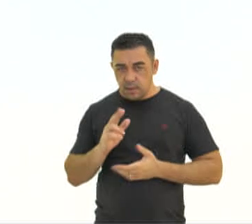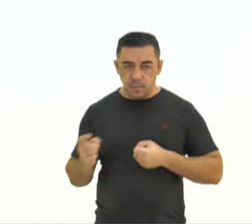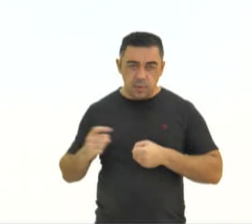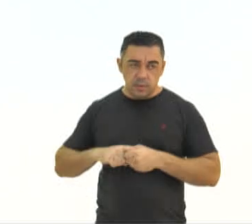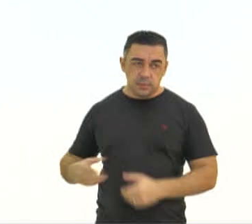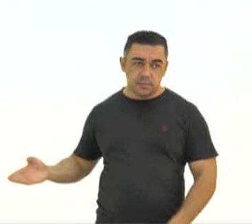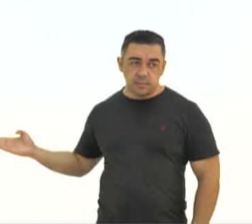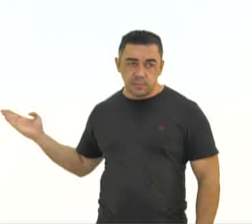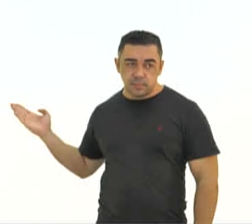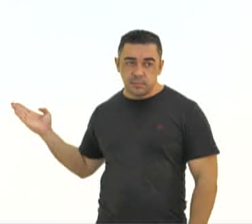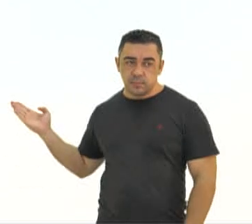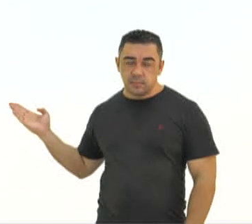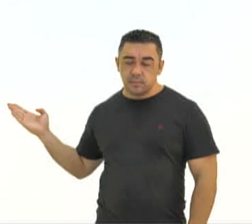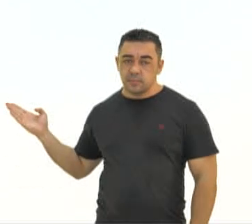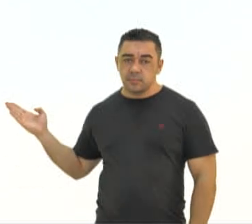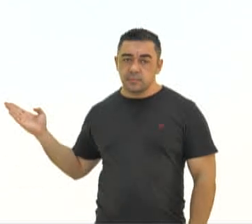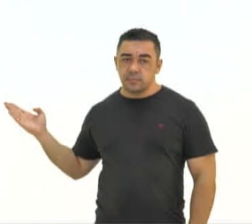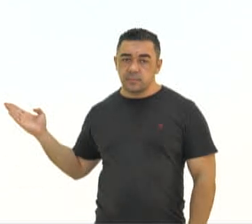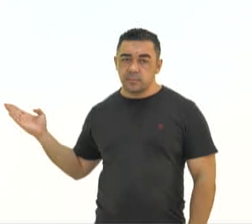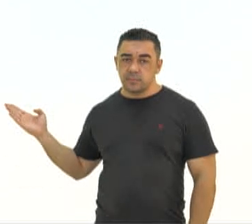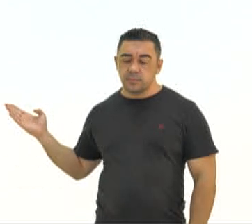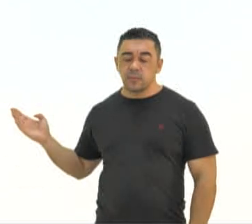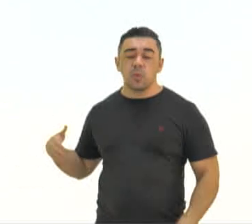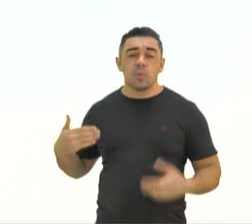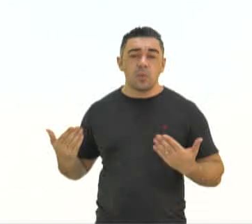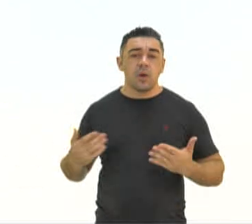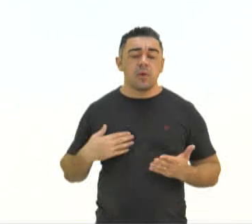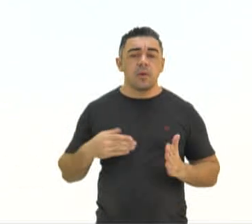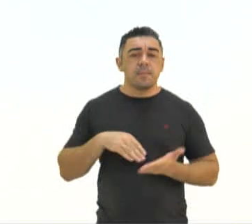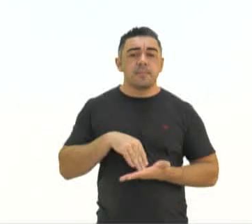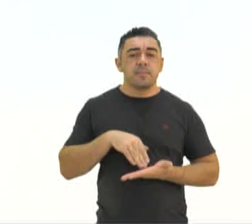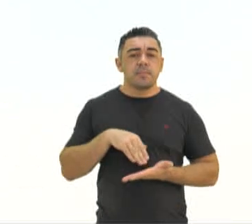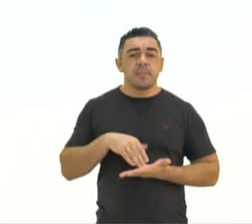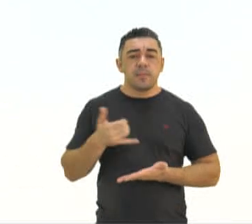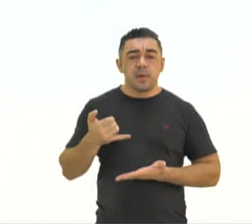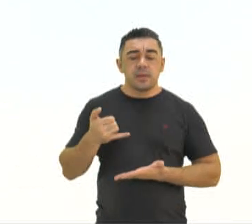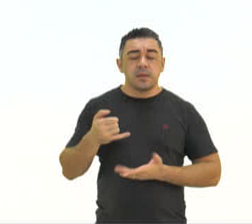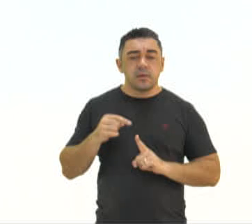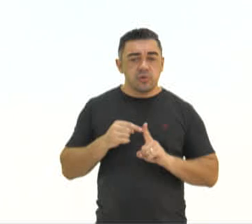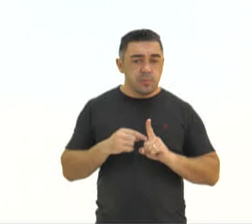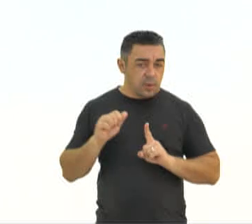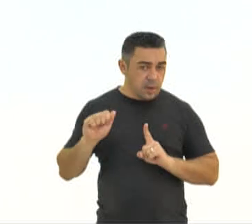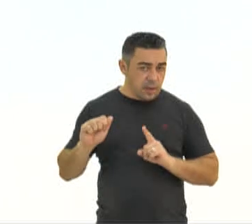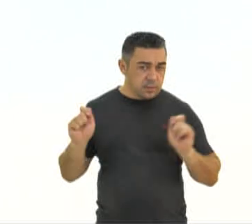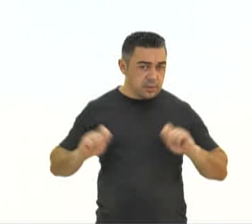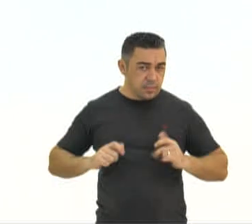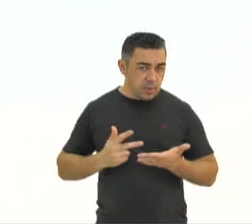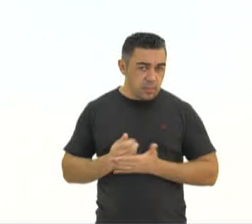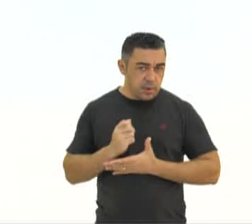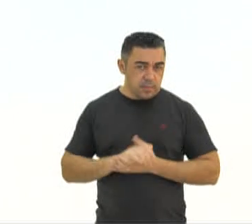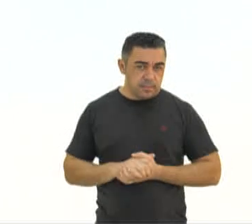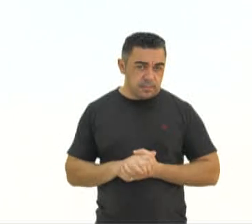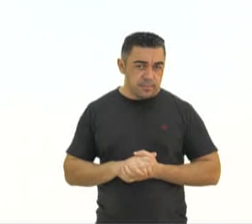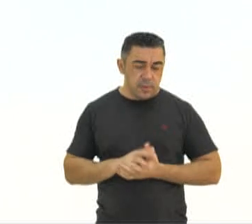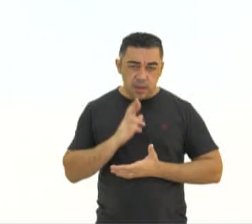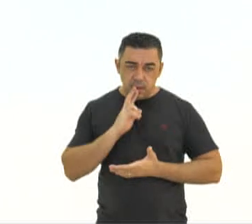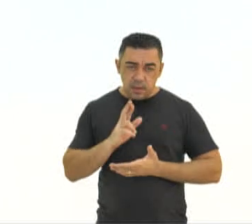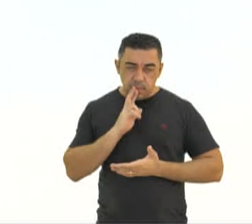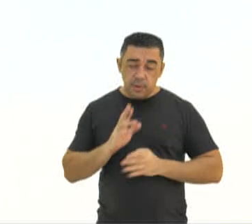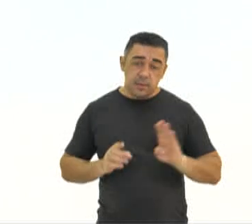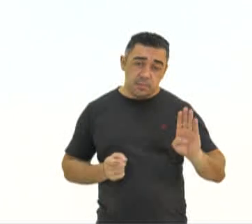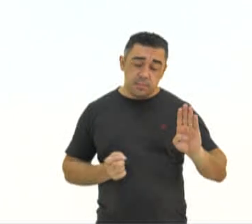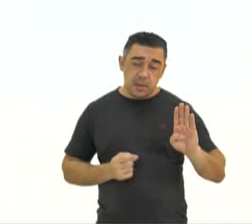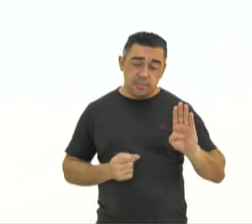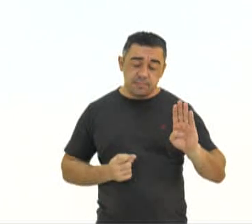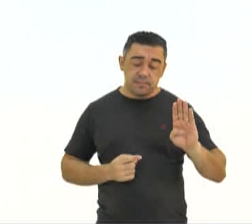para a questão aqui, ó. Nessas condições, qual o número mínimo de canetas do tipo A ela pode comprar? A resposta B,